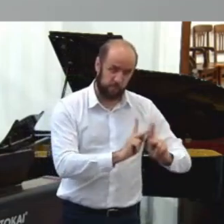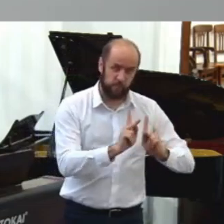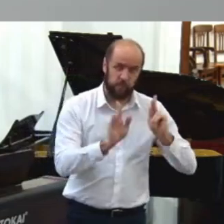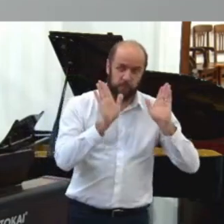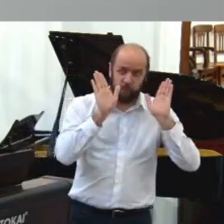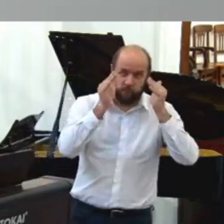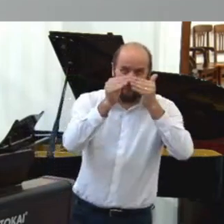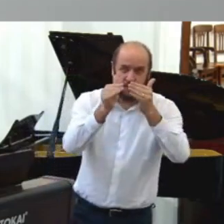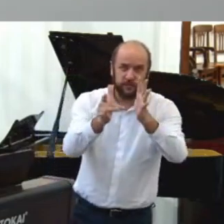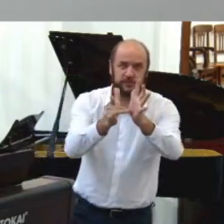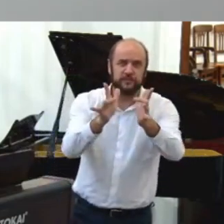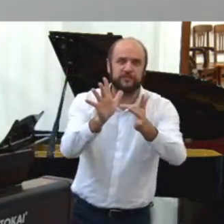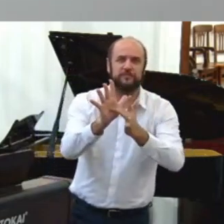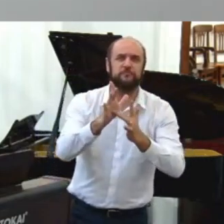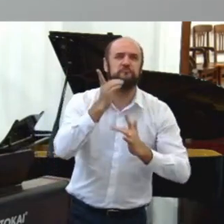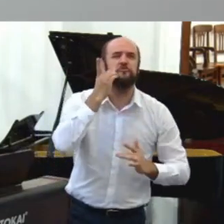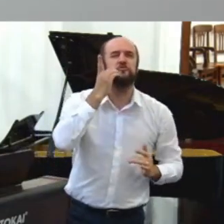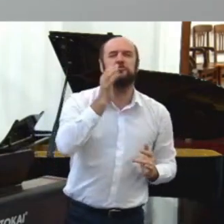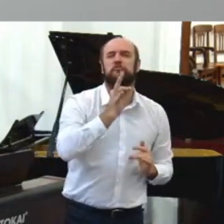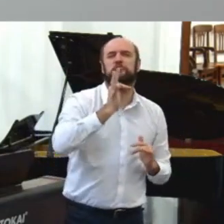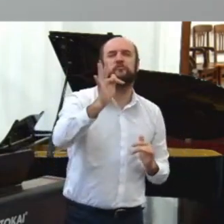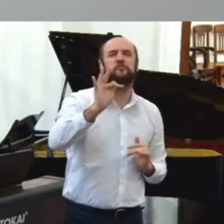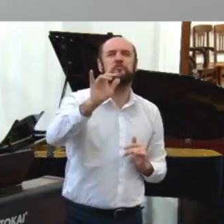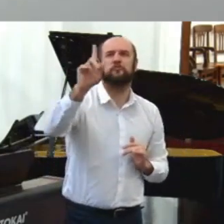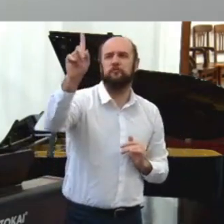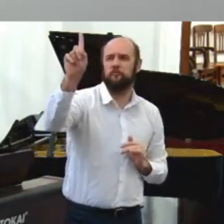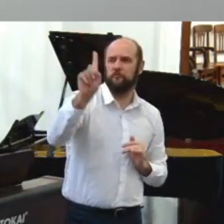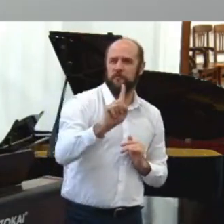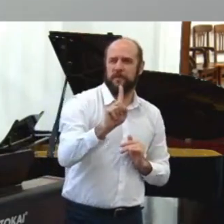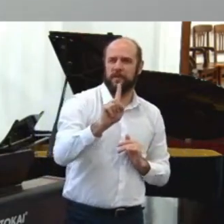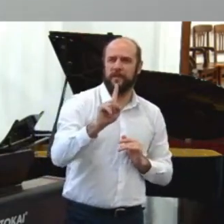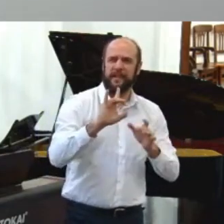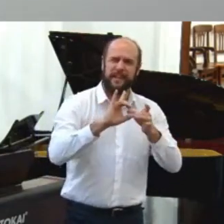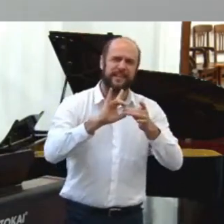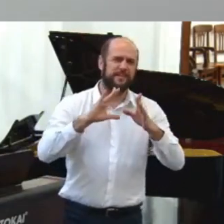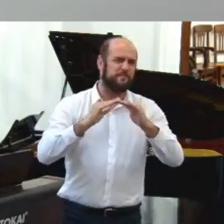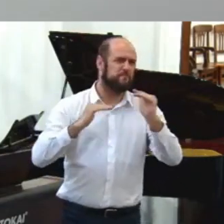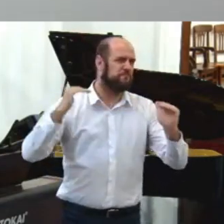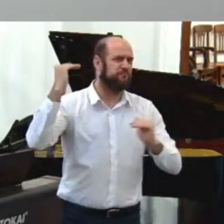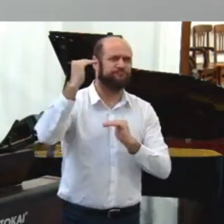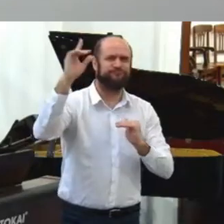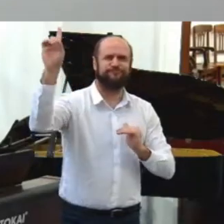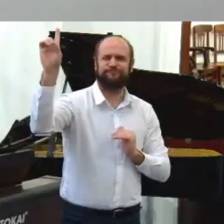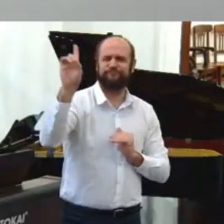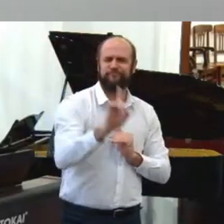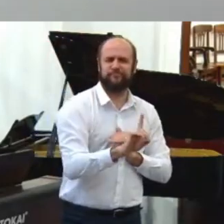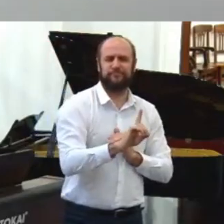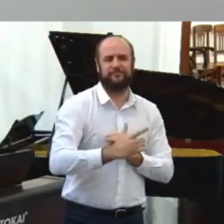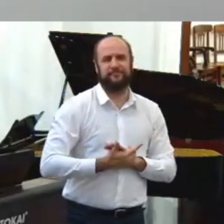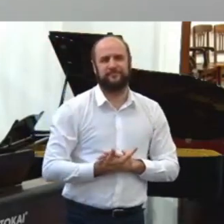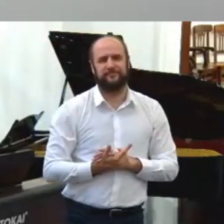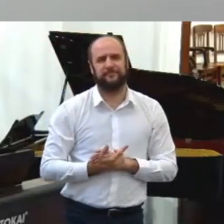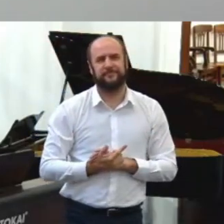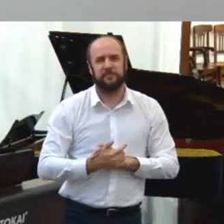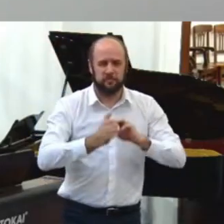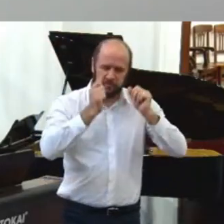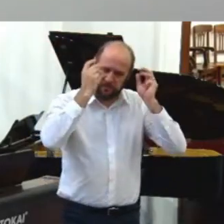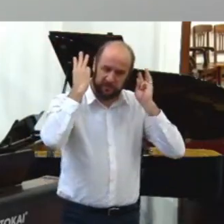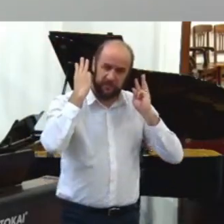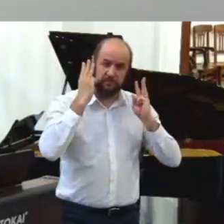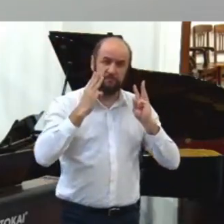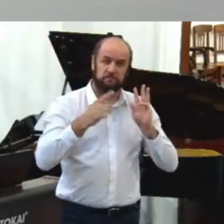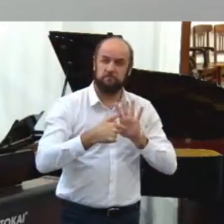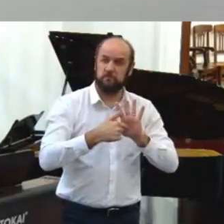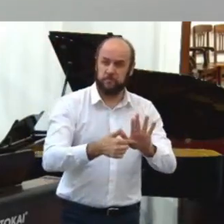Cristo. Um dia o libertador chegaria. Um dia o supremo libertador chegaria. Por isso Moisés aponta